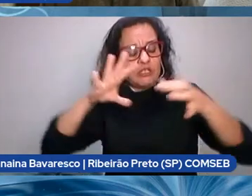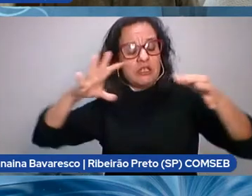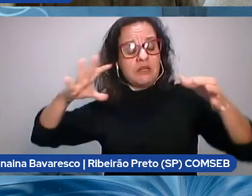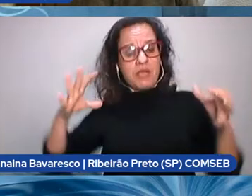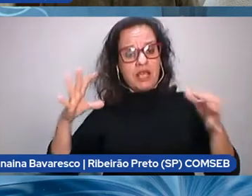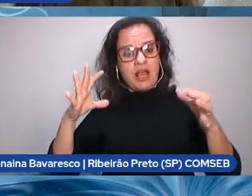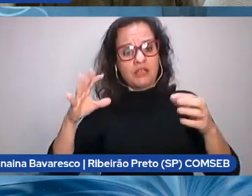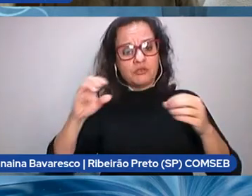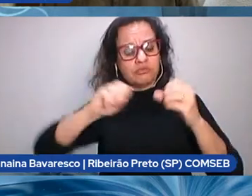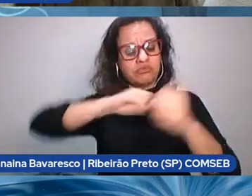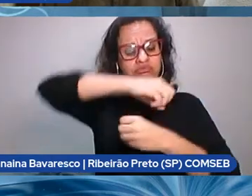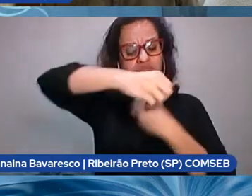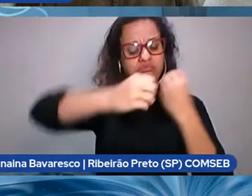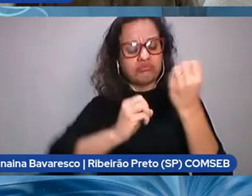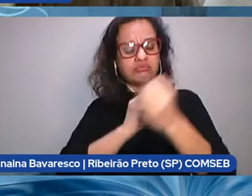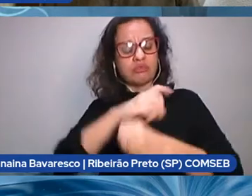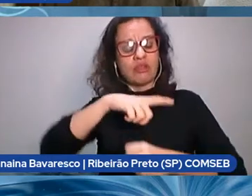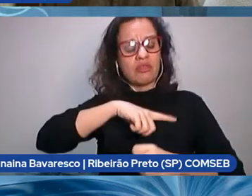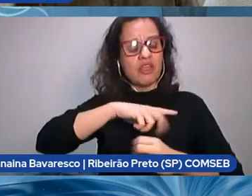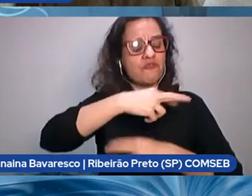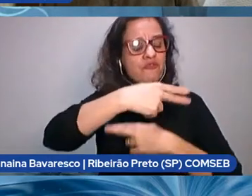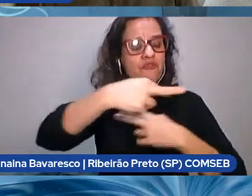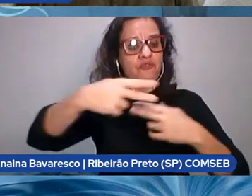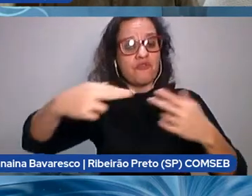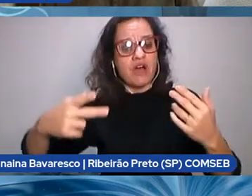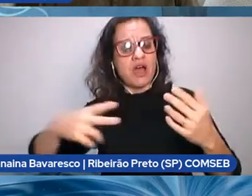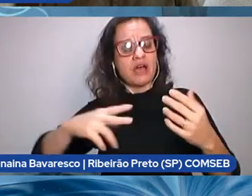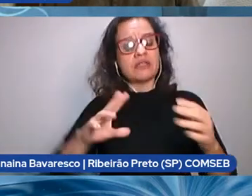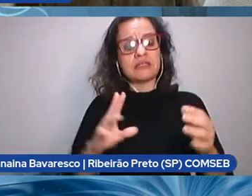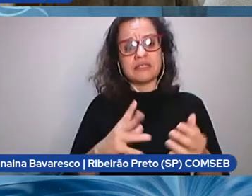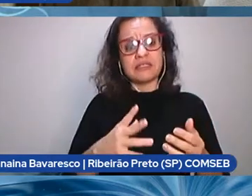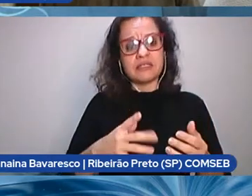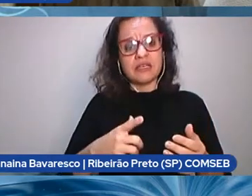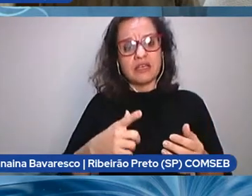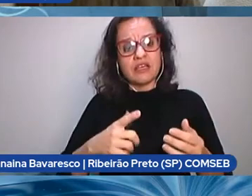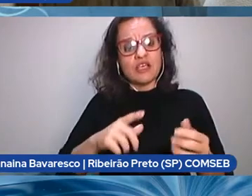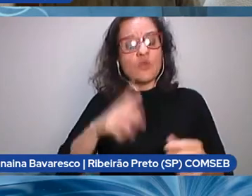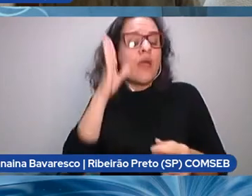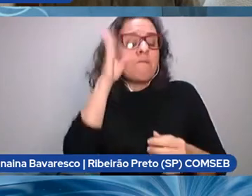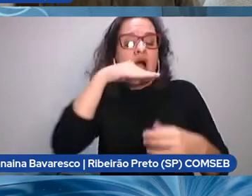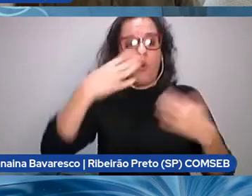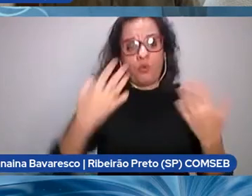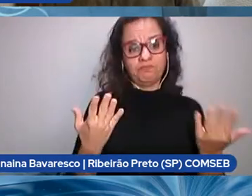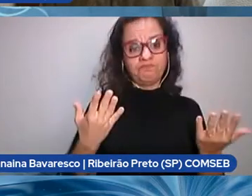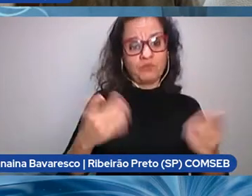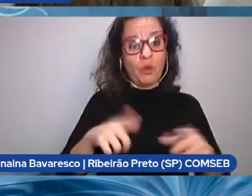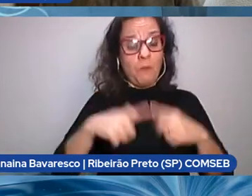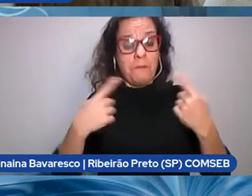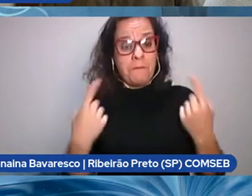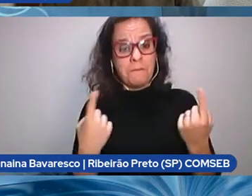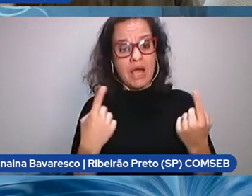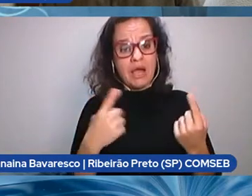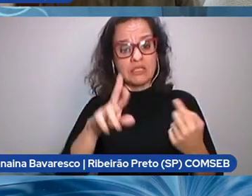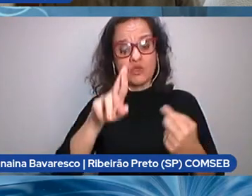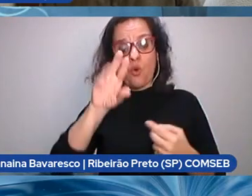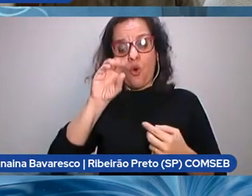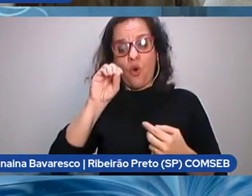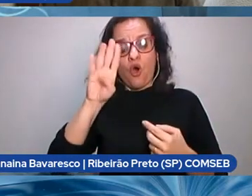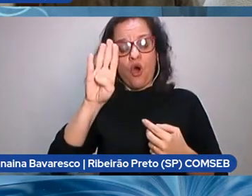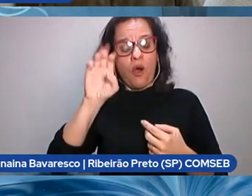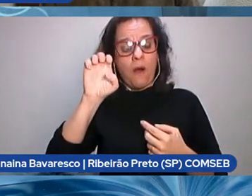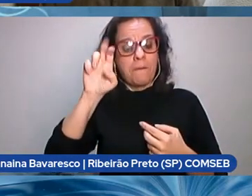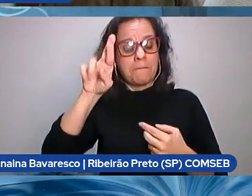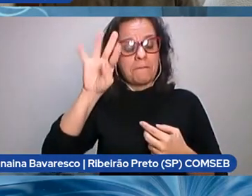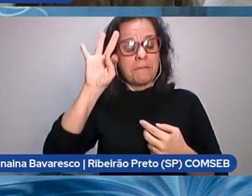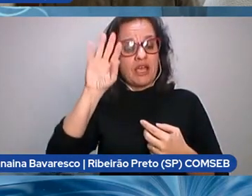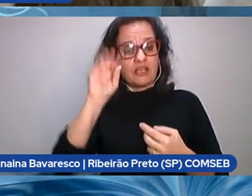ela pode ter várias utilidades, várias aplicações que não sejam maléficas. Mas o Robert Oppenheimer usou isso aí para